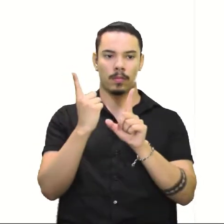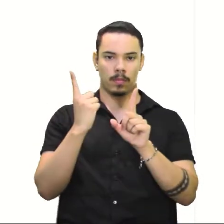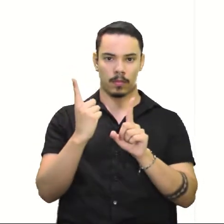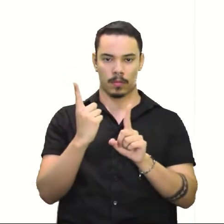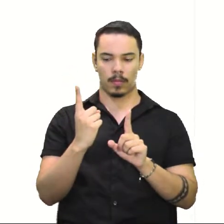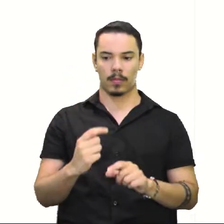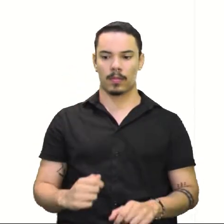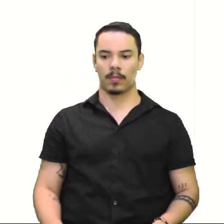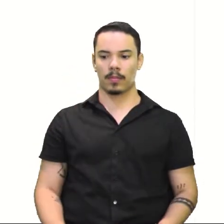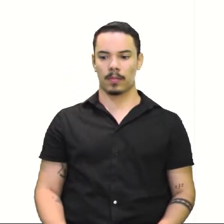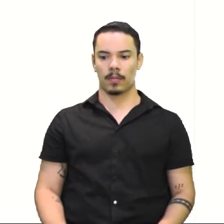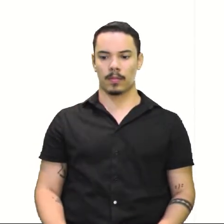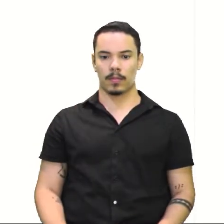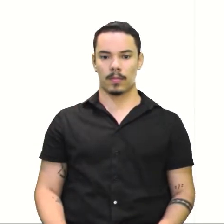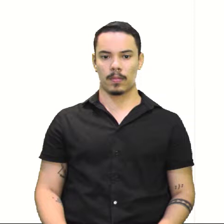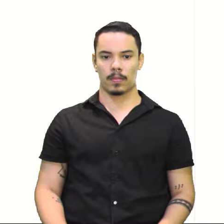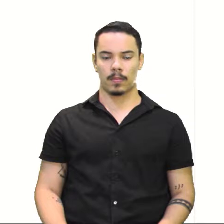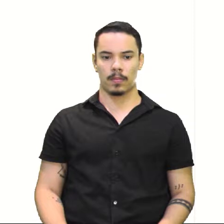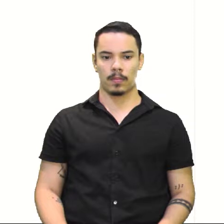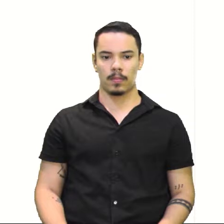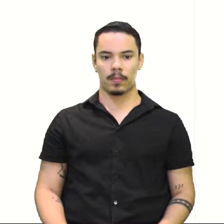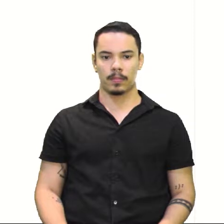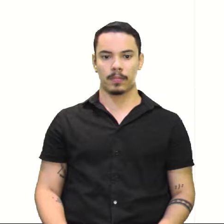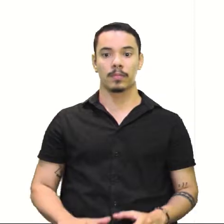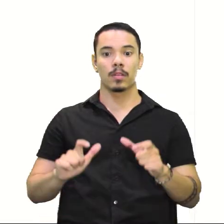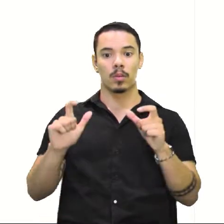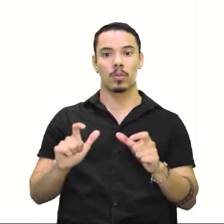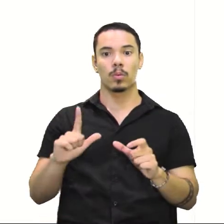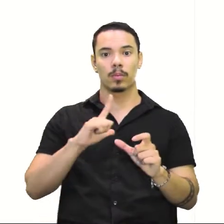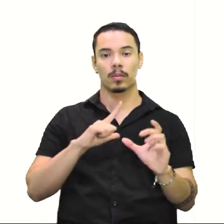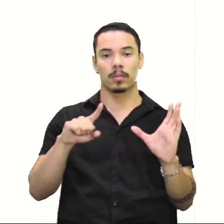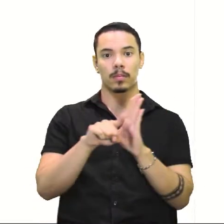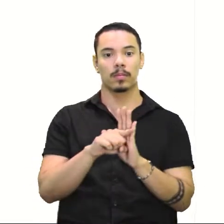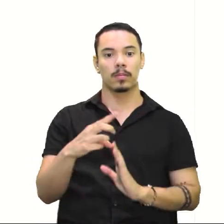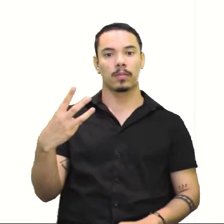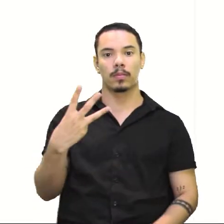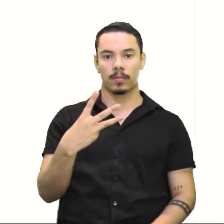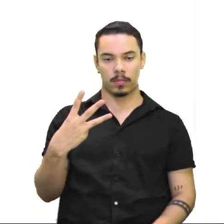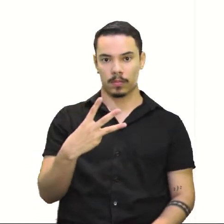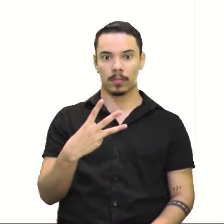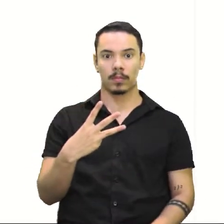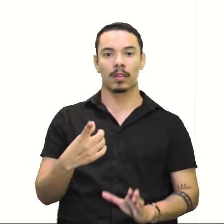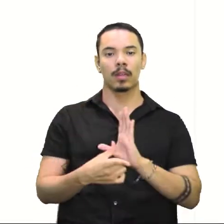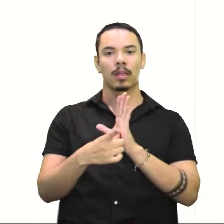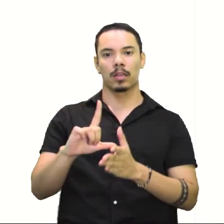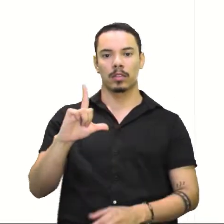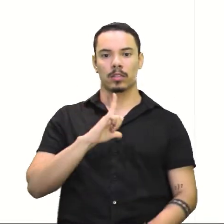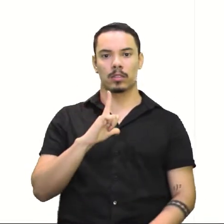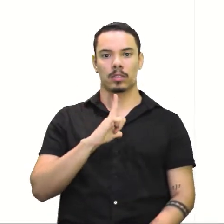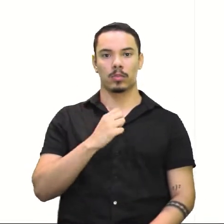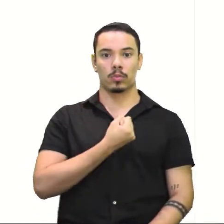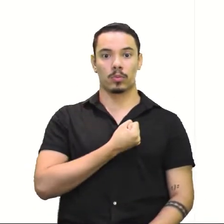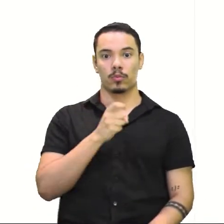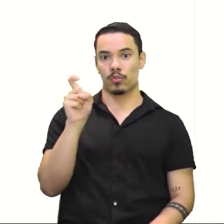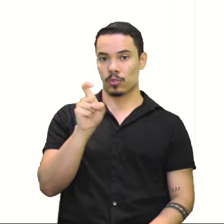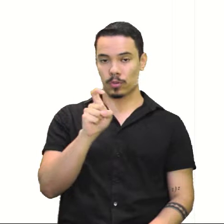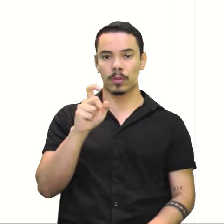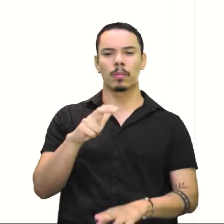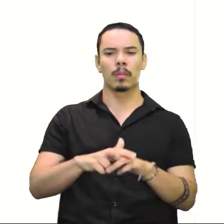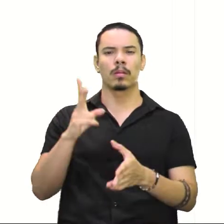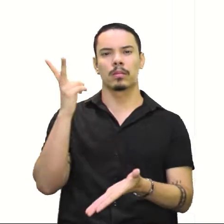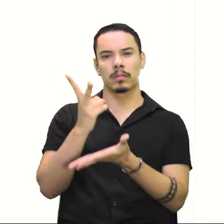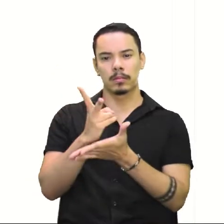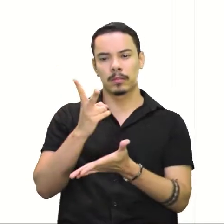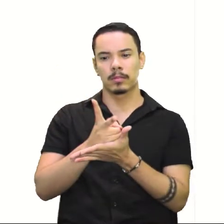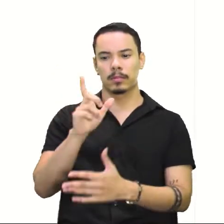para ficar tudo bonitinho. Onde a gente tem menos 3 é onde a gente tinha x, né? Então, toda vez que aparecer x, a